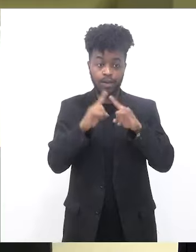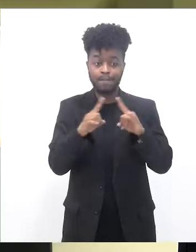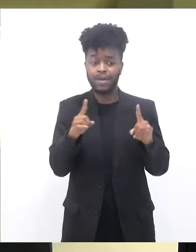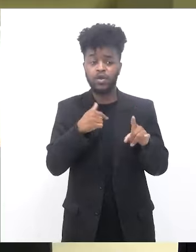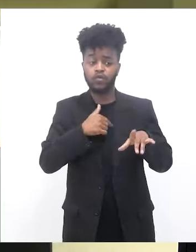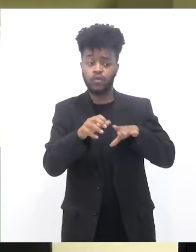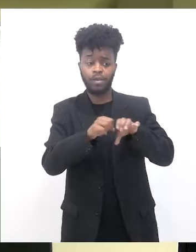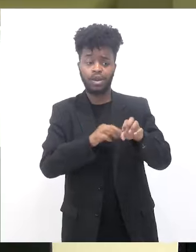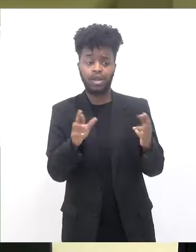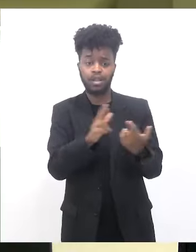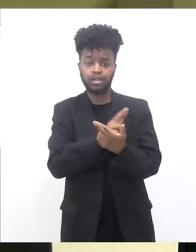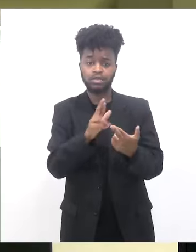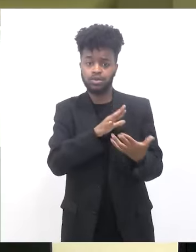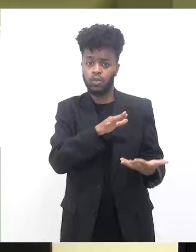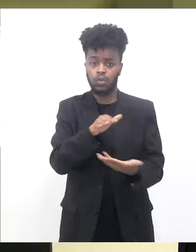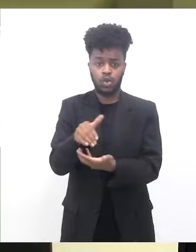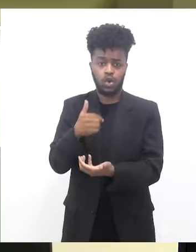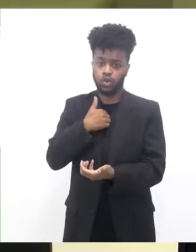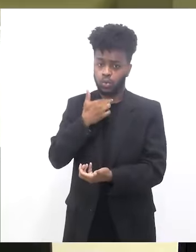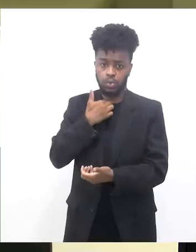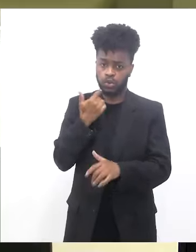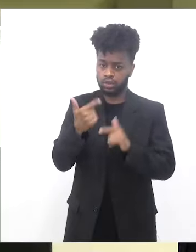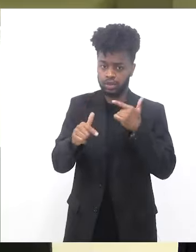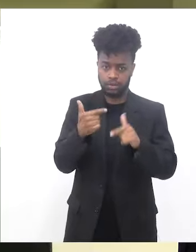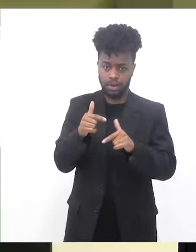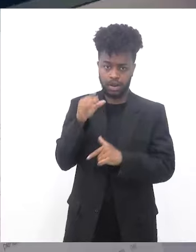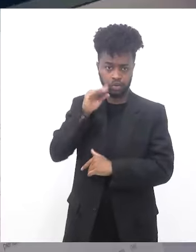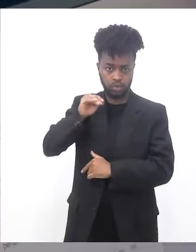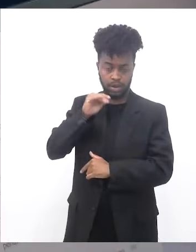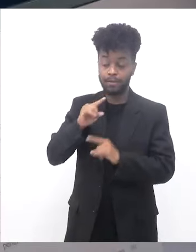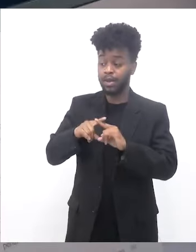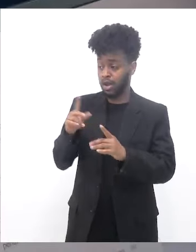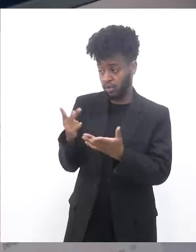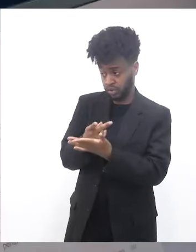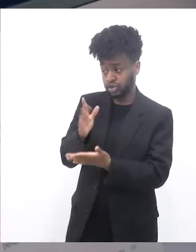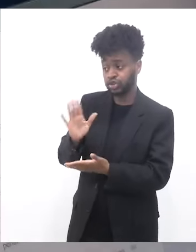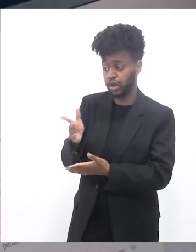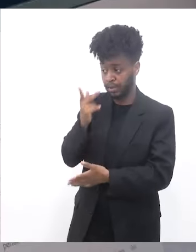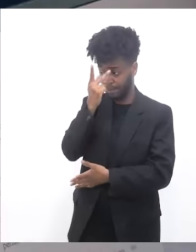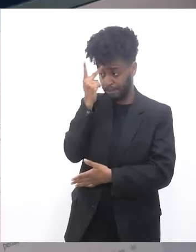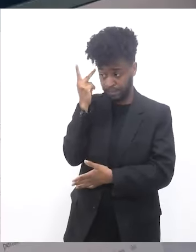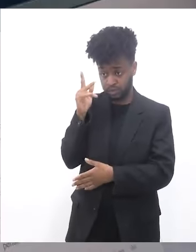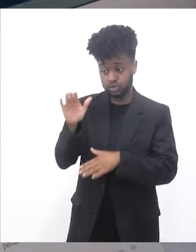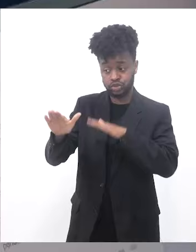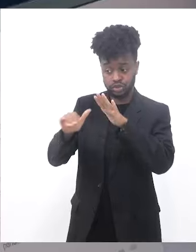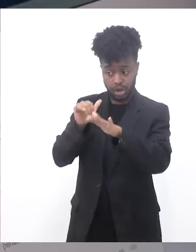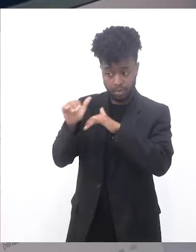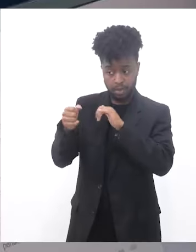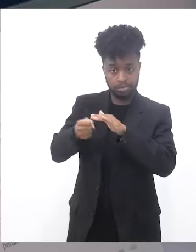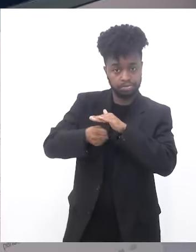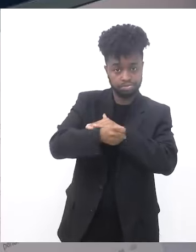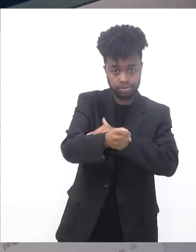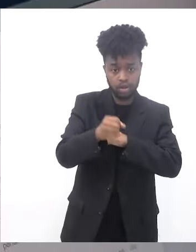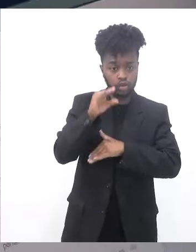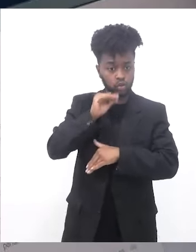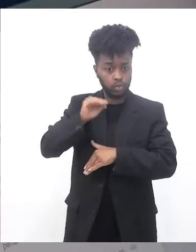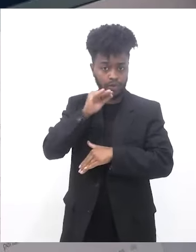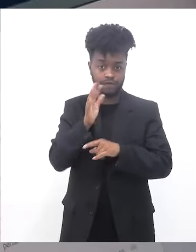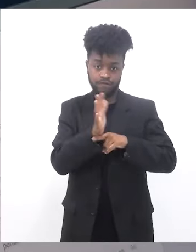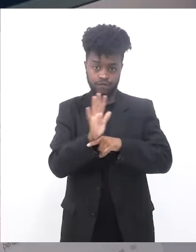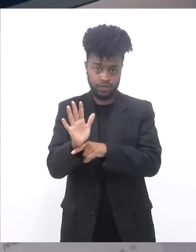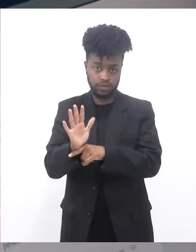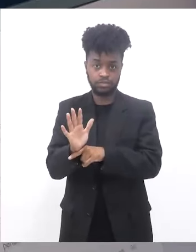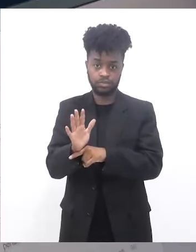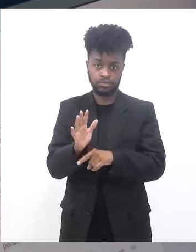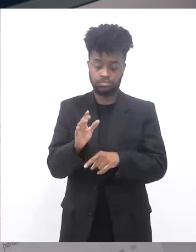em relações internacionais, mas não posso fazer dublagem. Já aconteceu de pessoas que foram chamadas para dublar